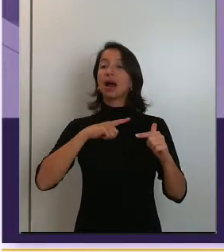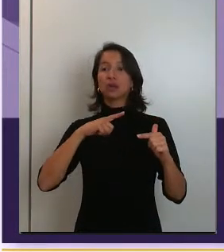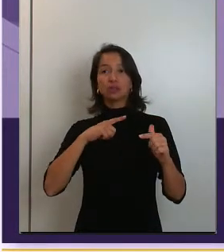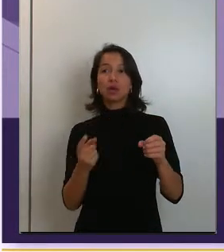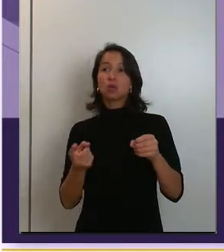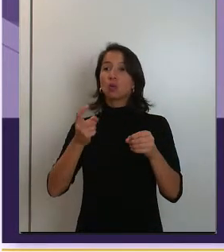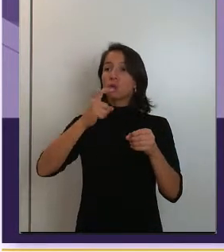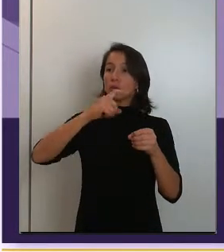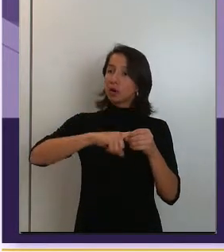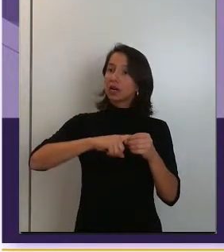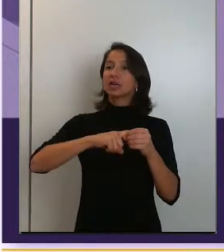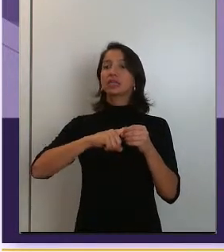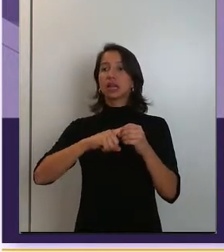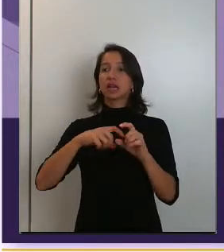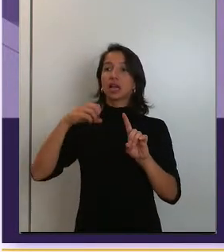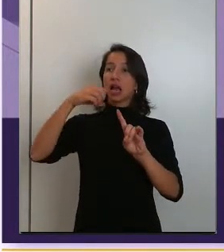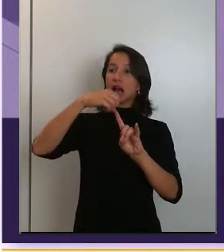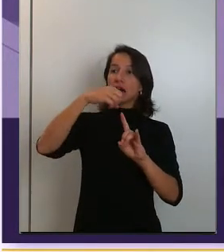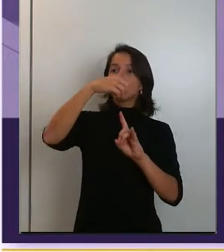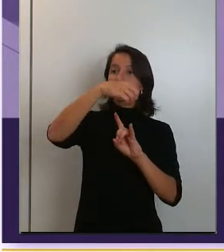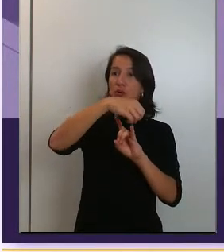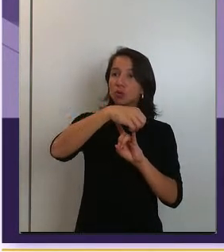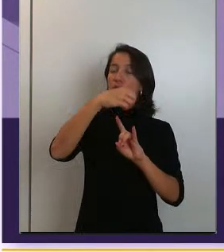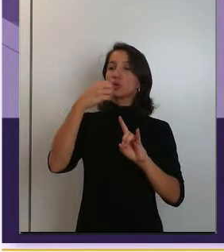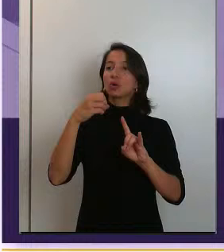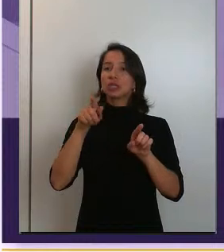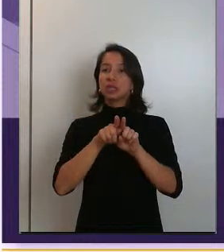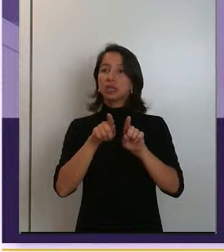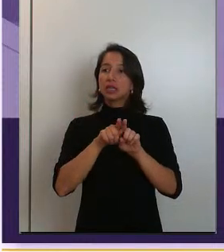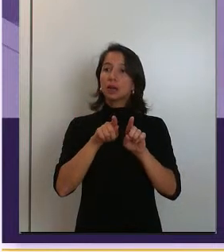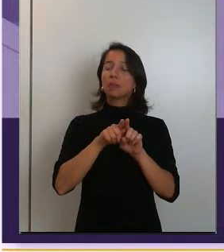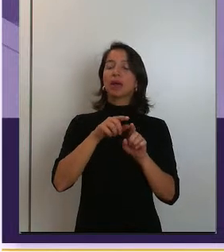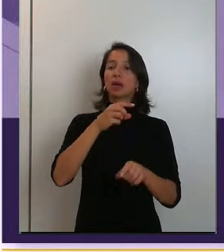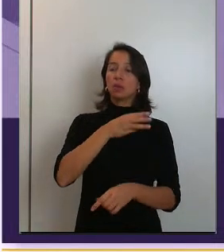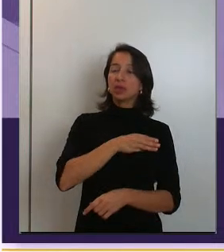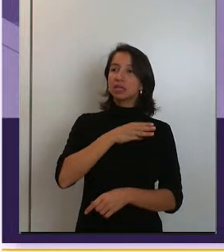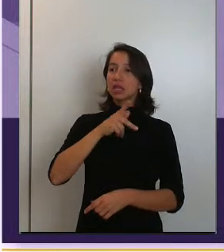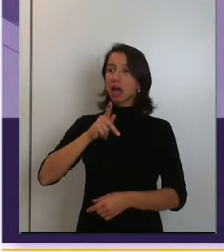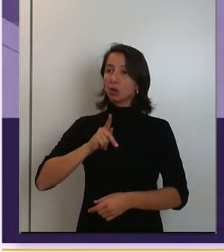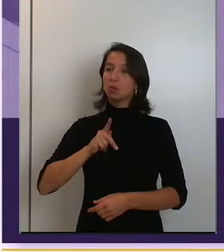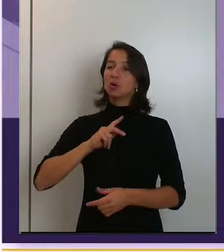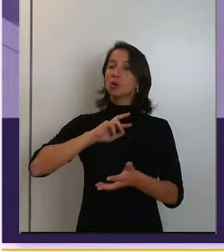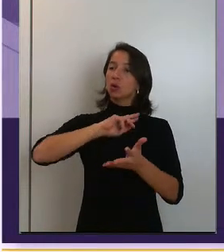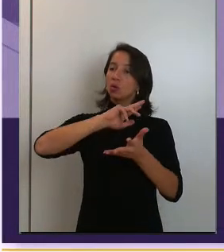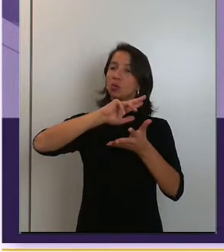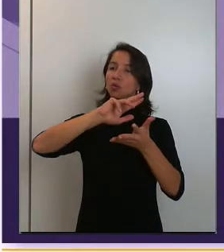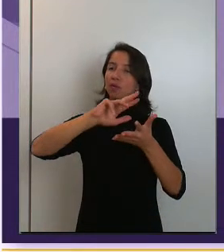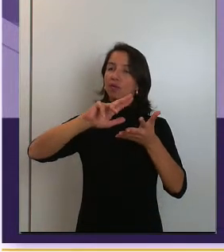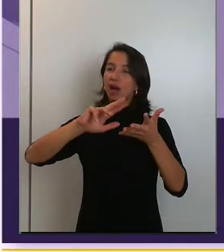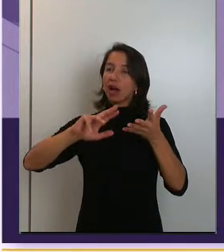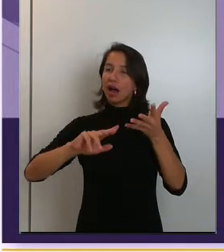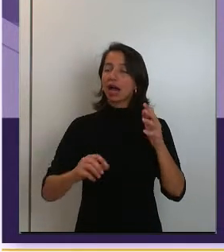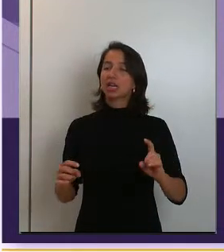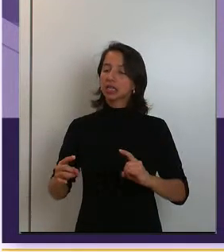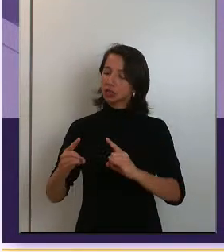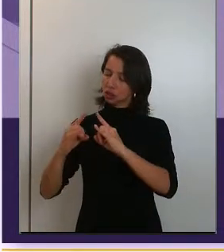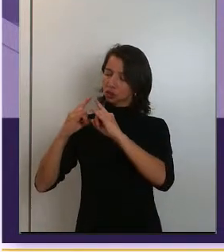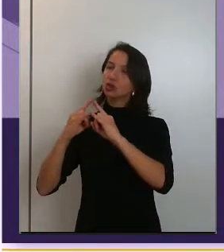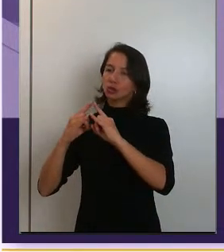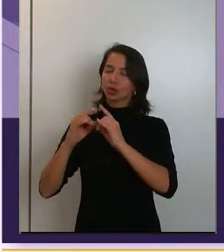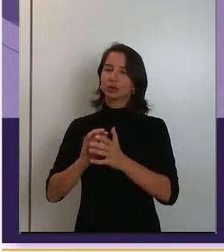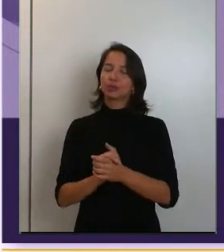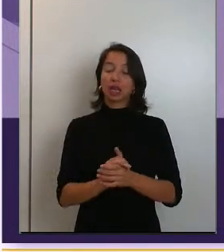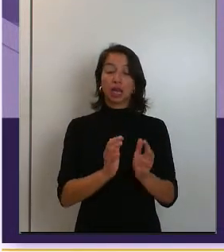primeiro palestrante, né, o doutor Cristiano Boccolini, né, e tantas outras entidades. Esse grupo, ele busca atuar em quatro grandes